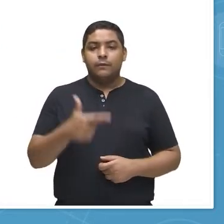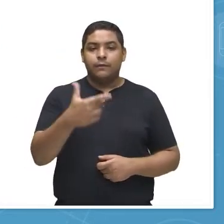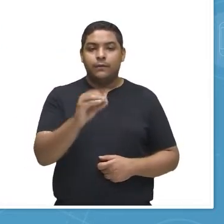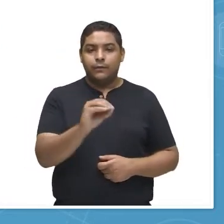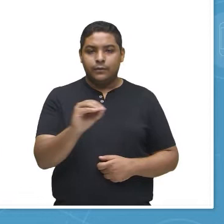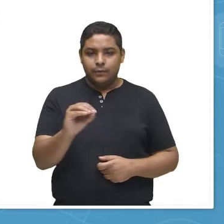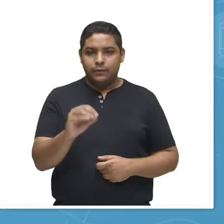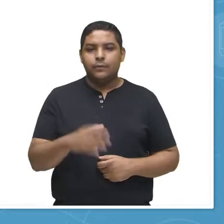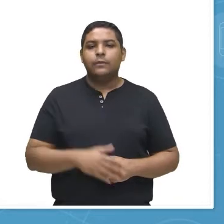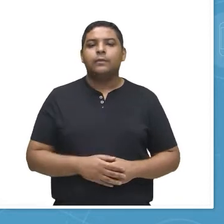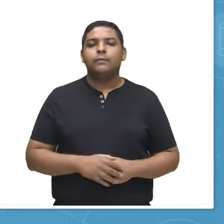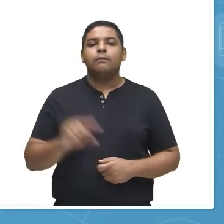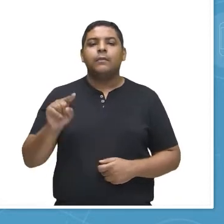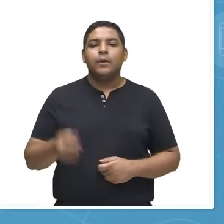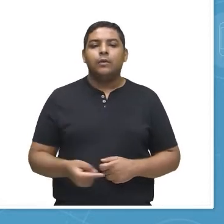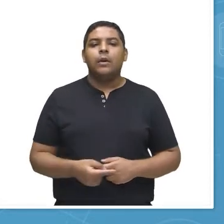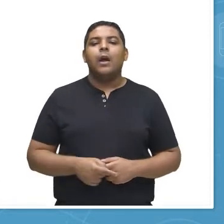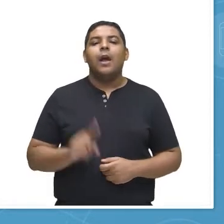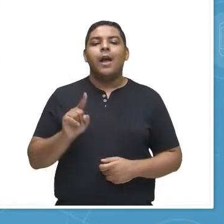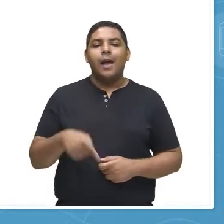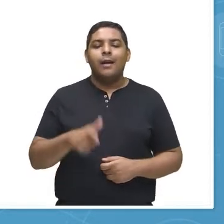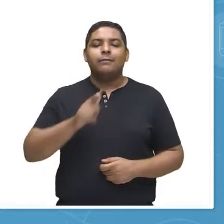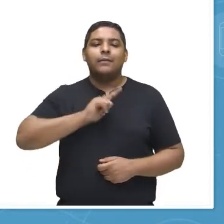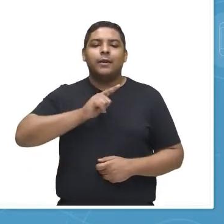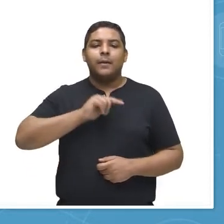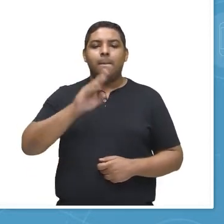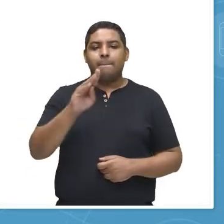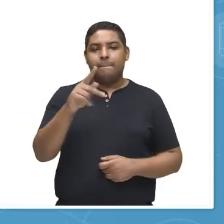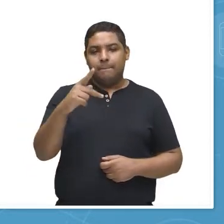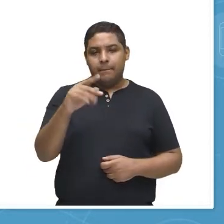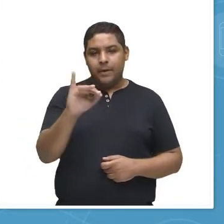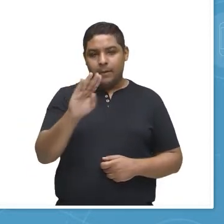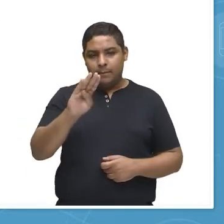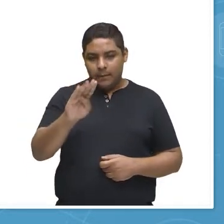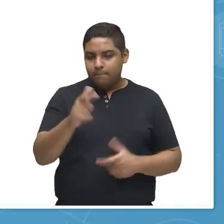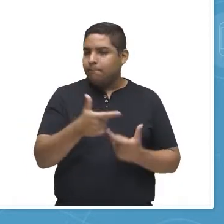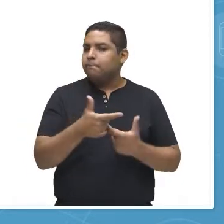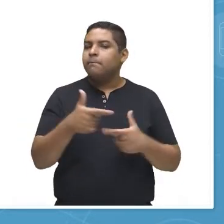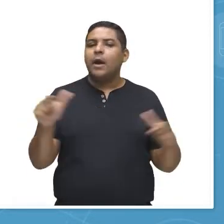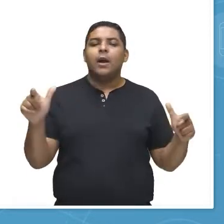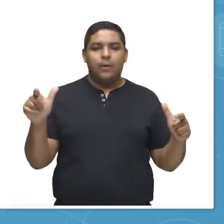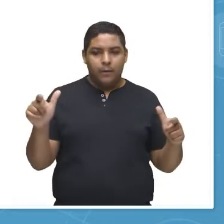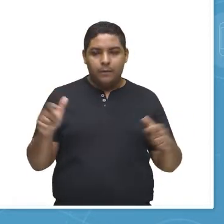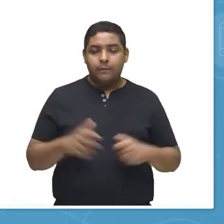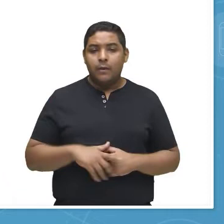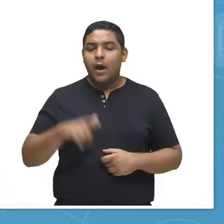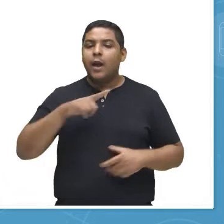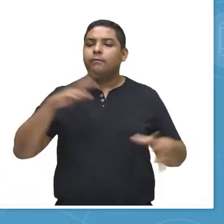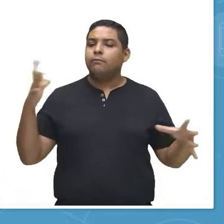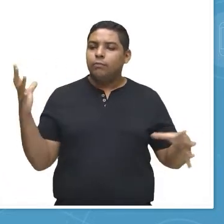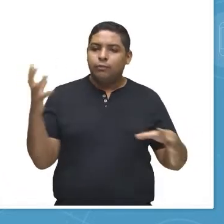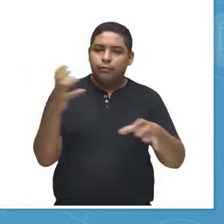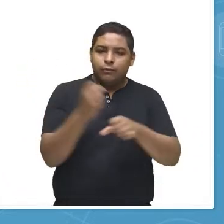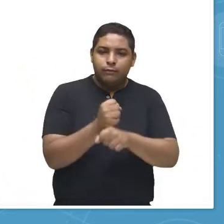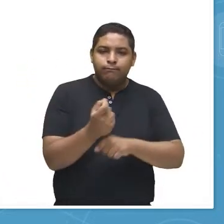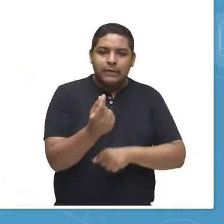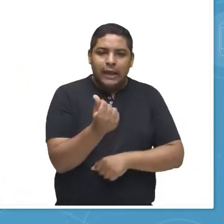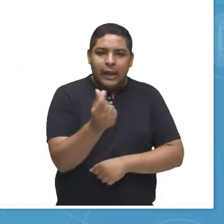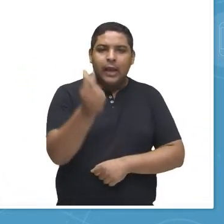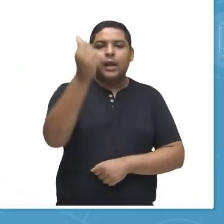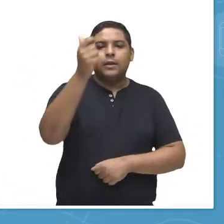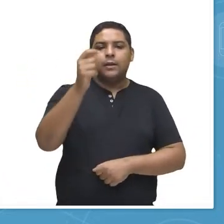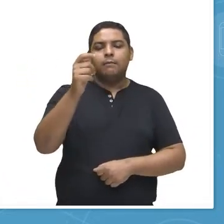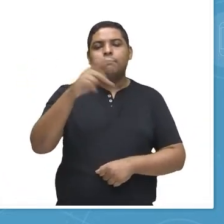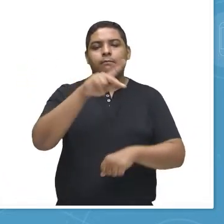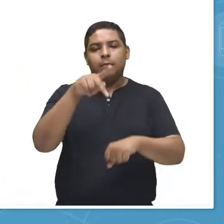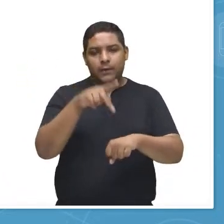expressiva do PIB, Produto Interno Bruto, que é a soma de todas as riquezas do nosso país, tá bom?